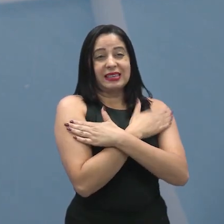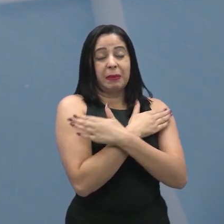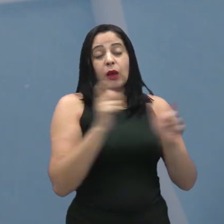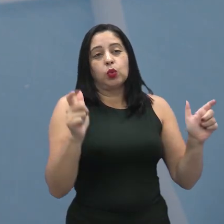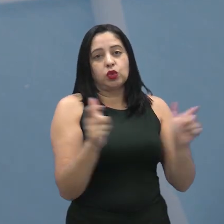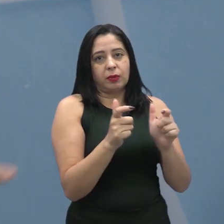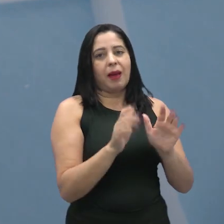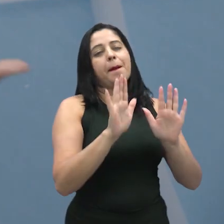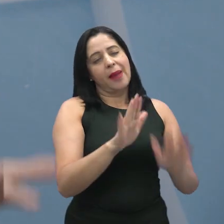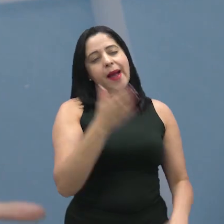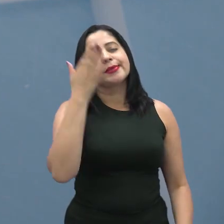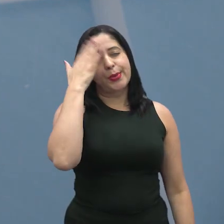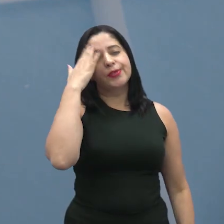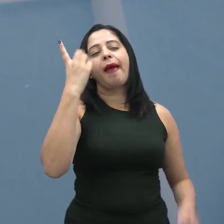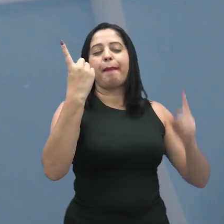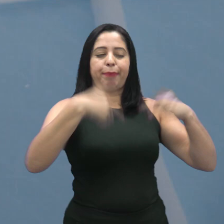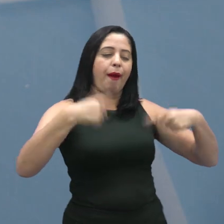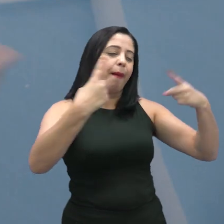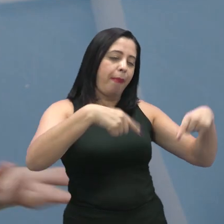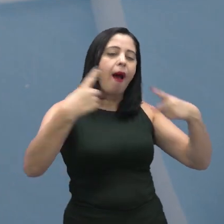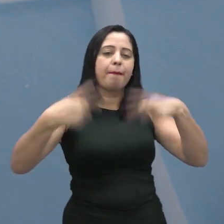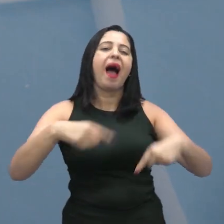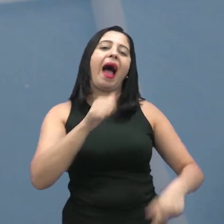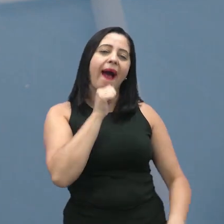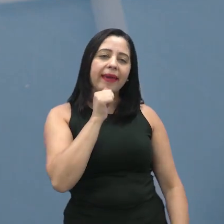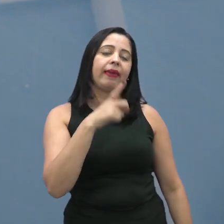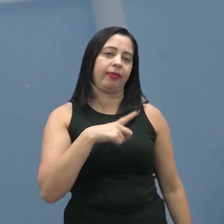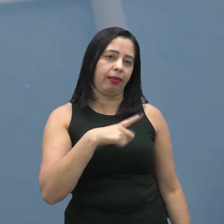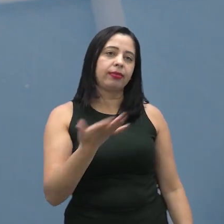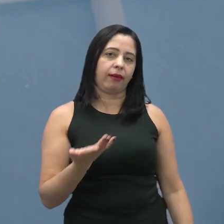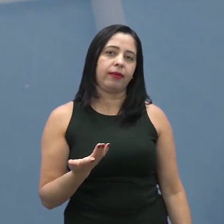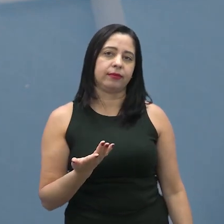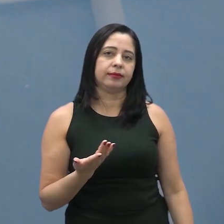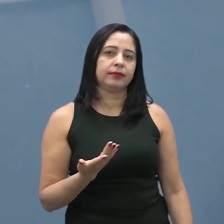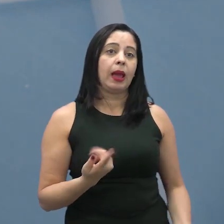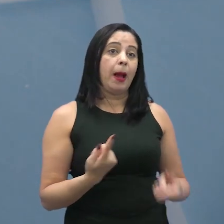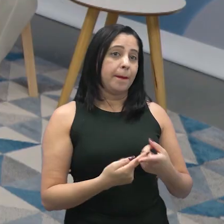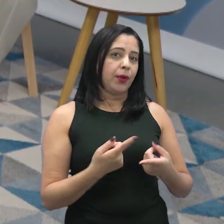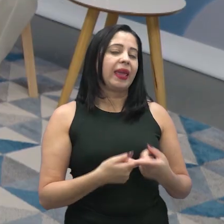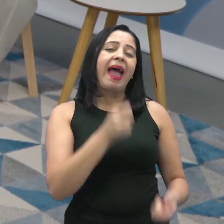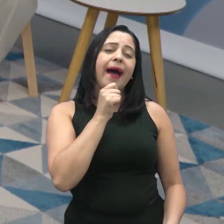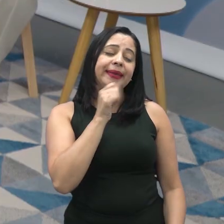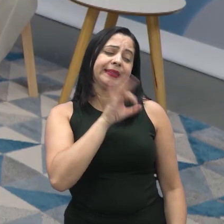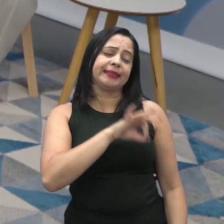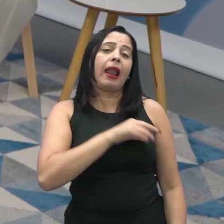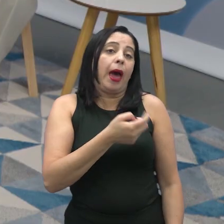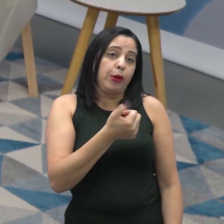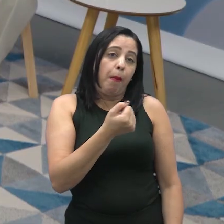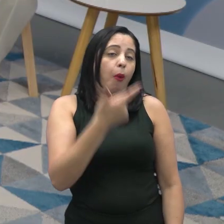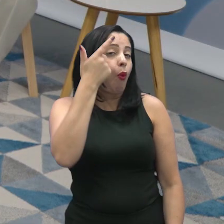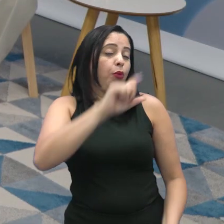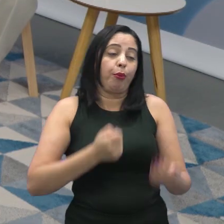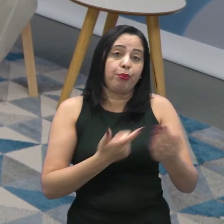a gente sabe que ainda há muitos desafios no que tange ao poder de compra da população brasileira, né? Que precisa ser